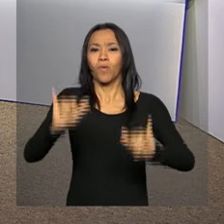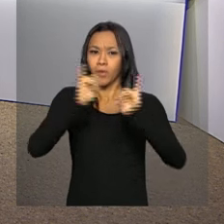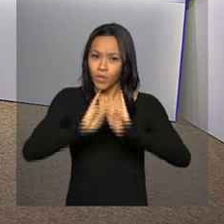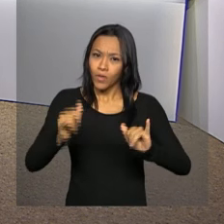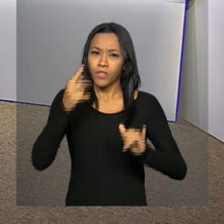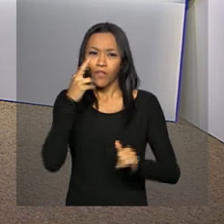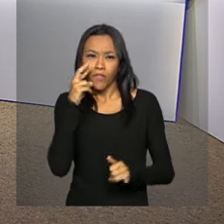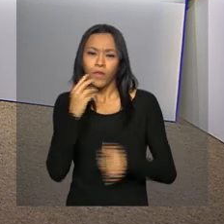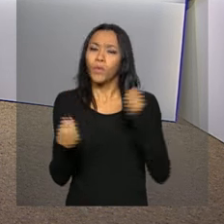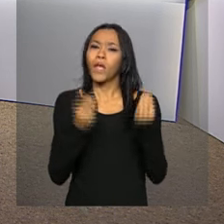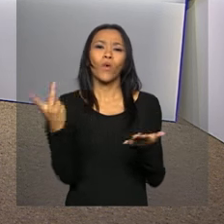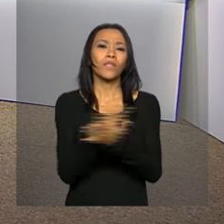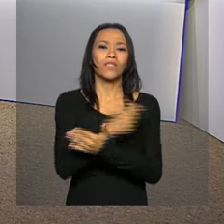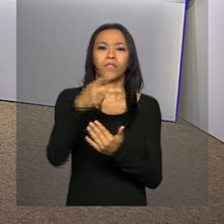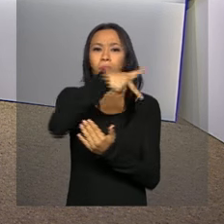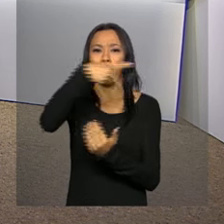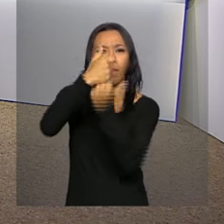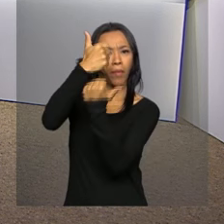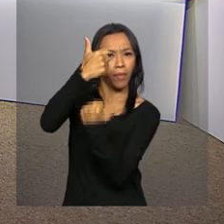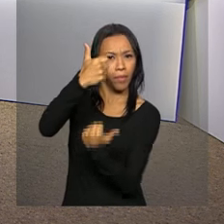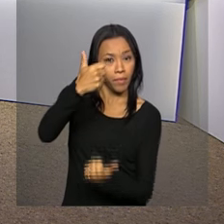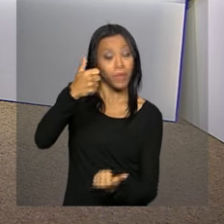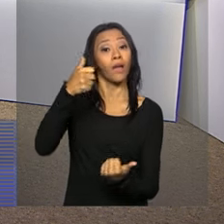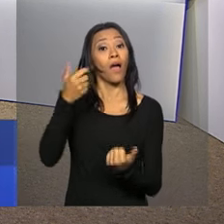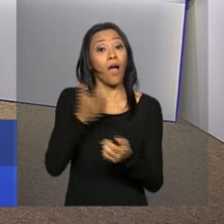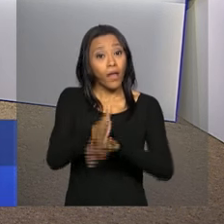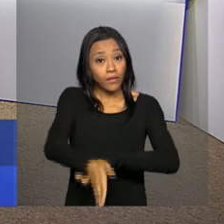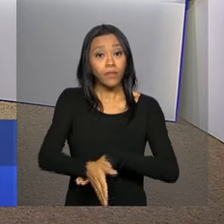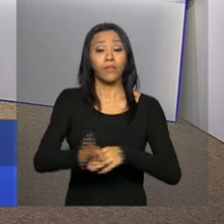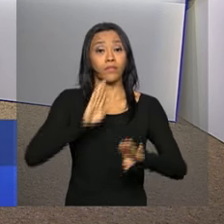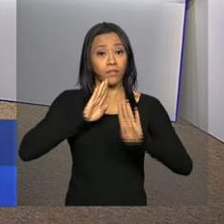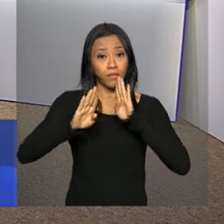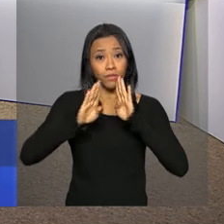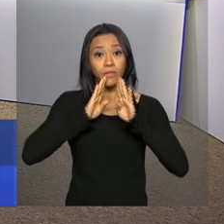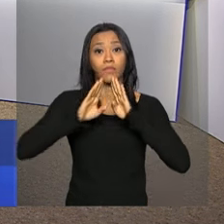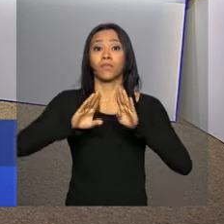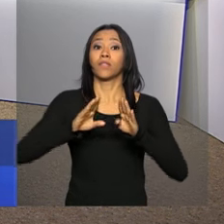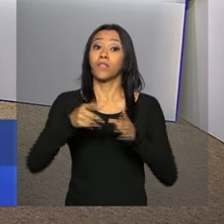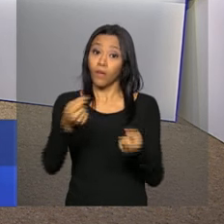Acompanhe as novidades do Executivo Federal também nas nossas redes sociais,